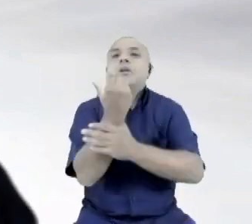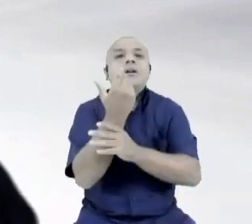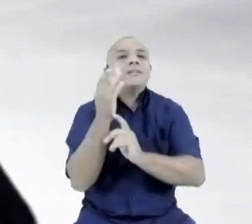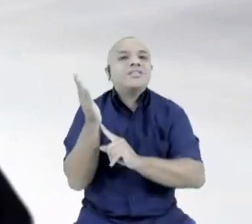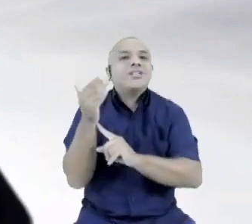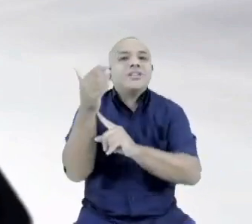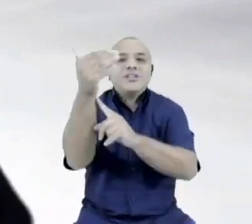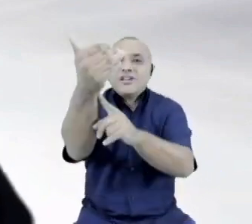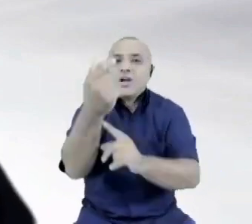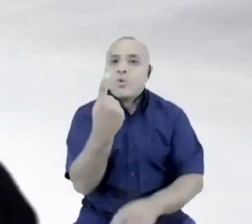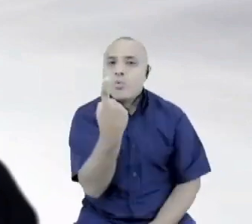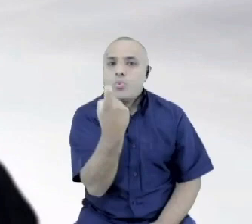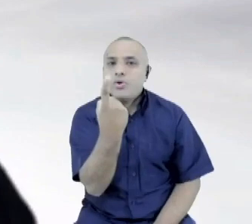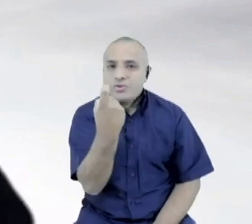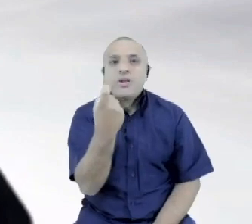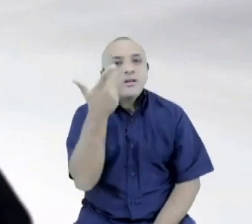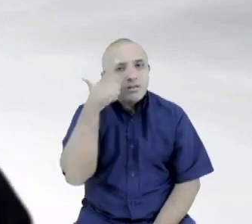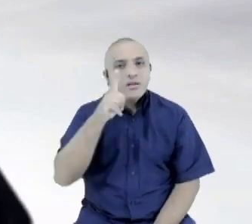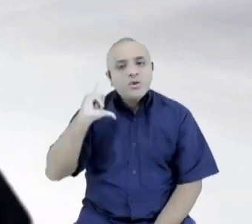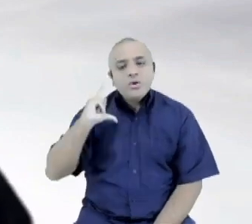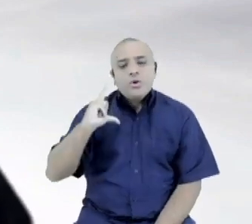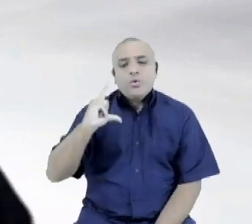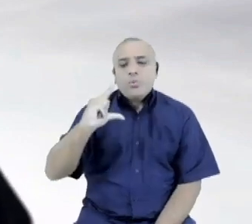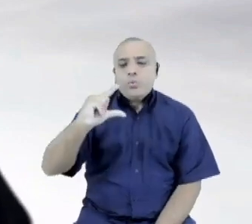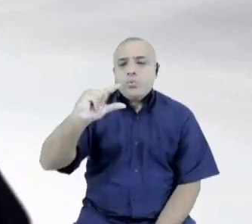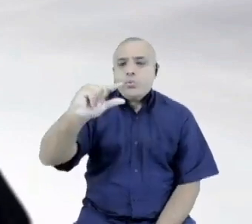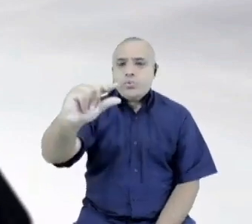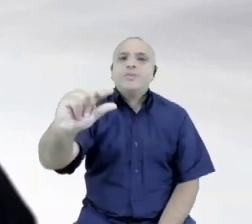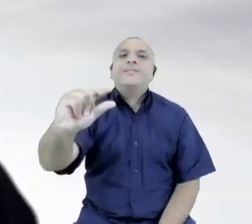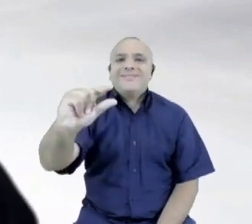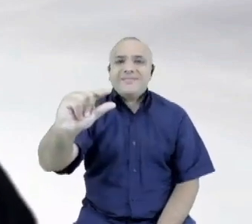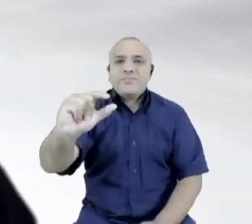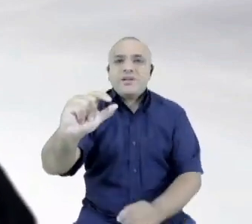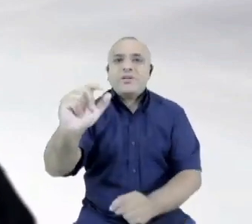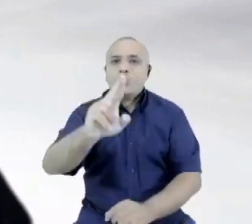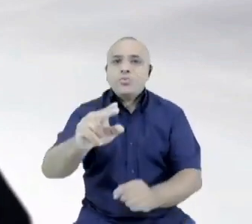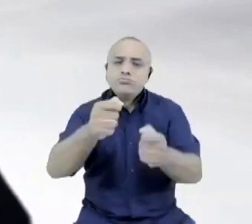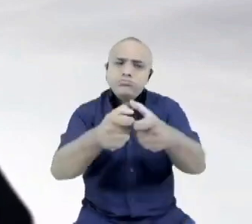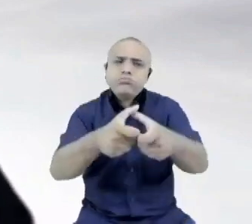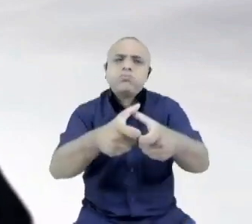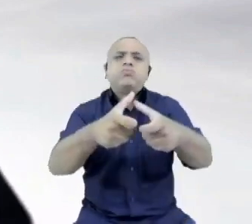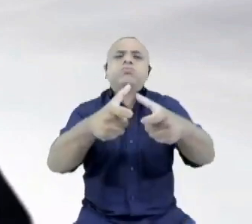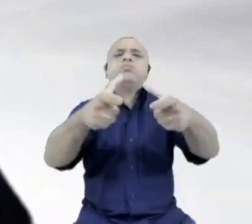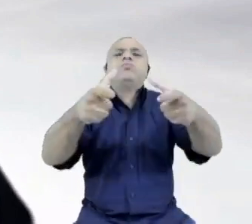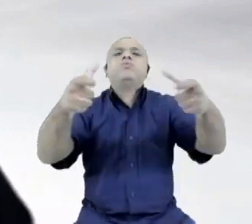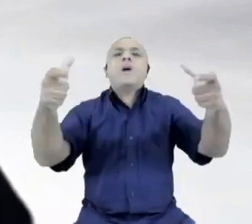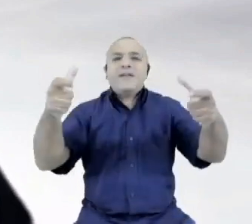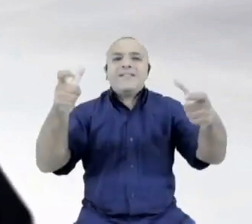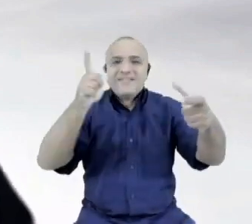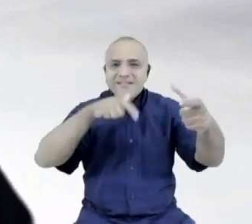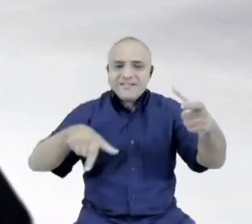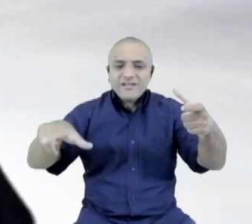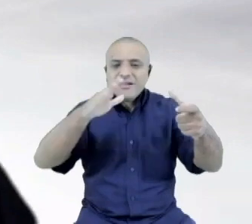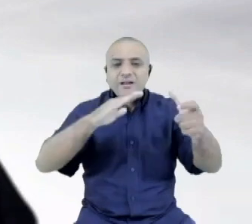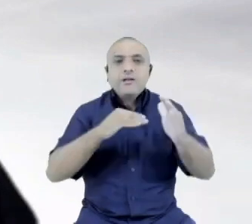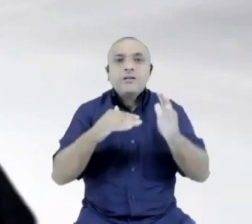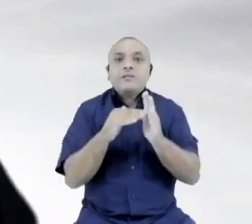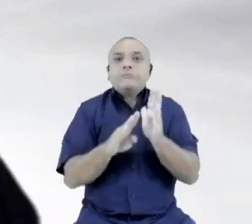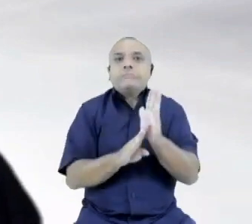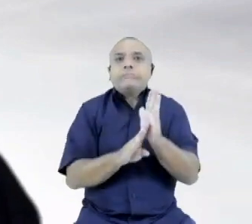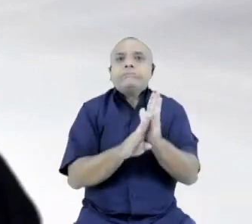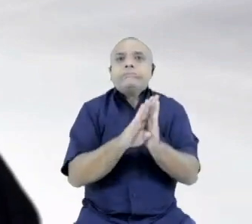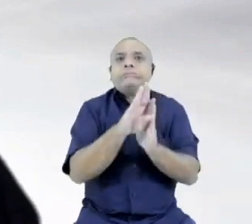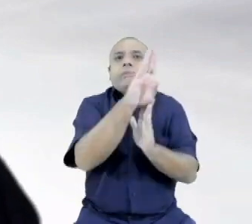custo unitário que reduz, mas a utilização em larga escala, ela faz com que o custo total ele seja um custo total alto.